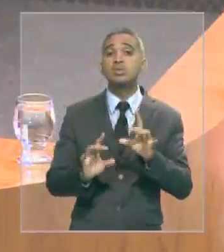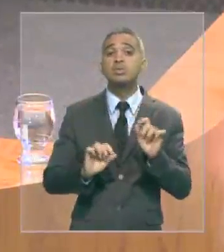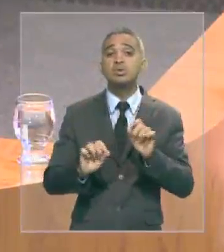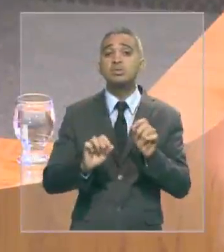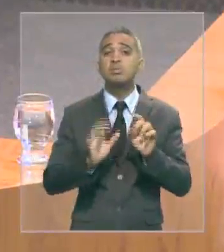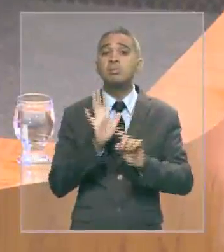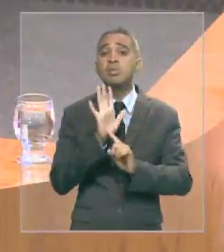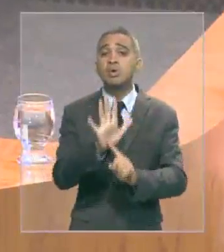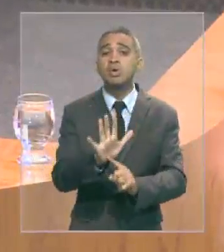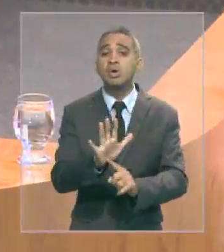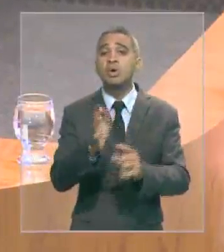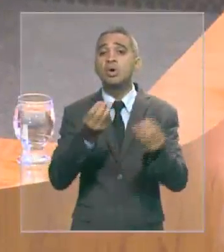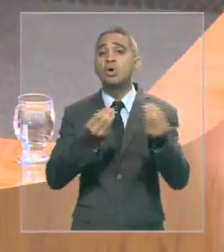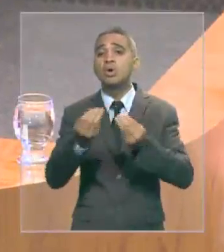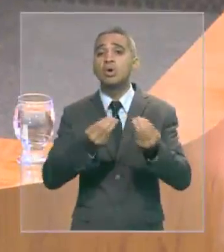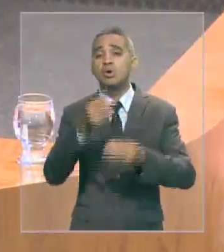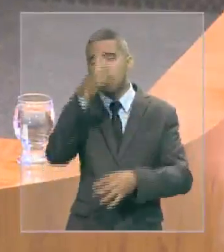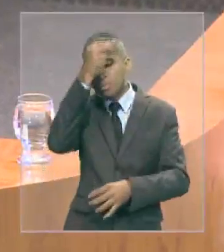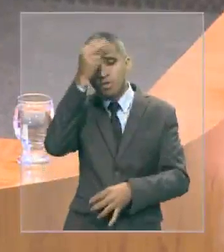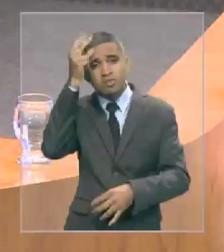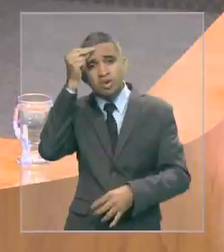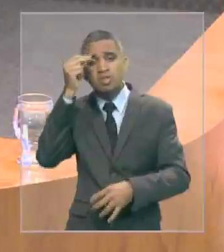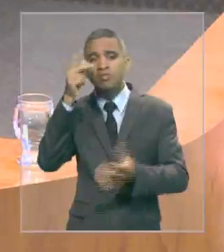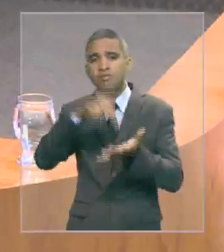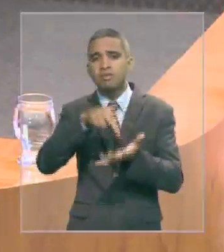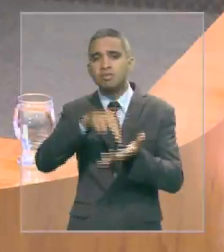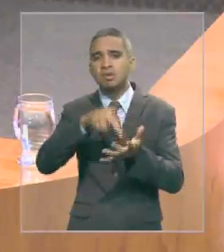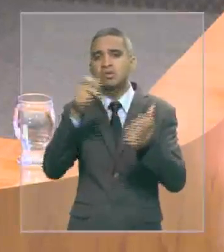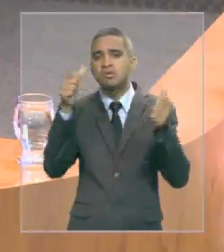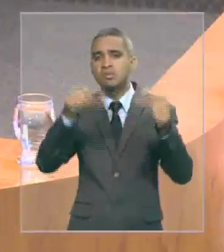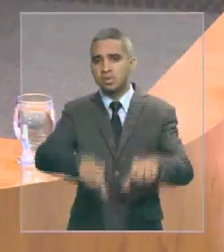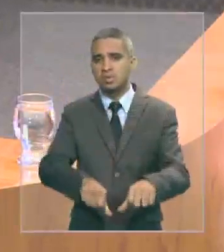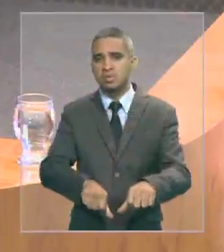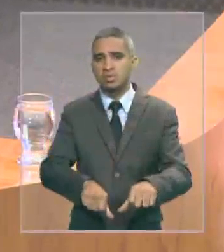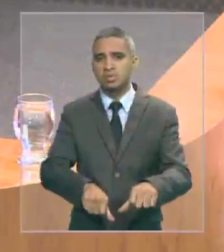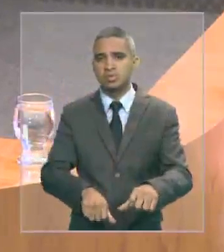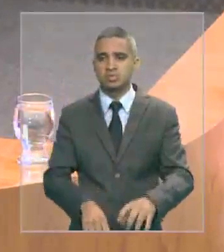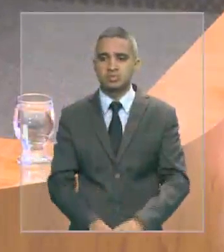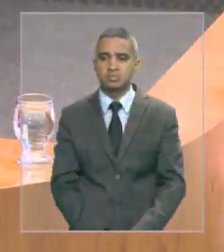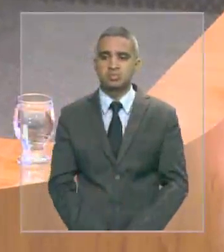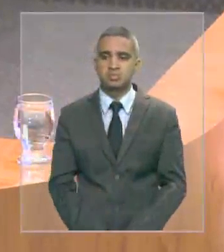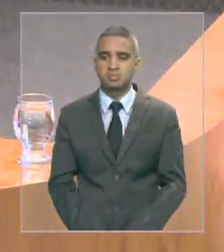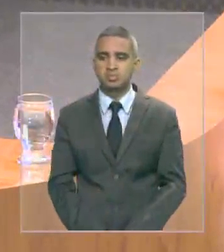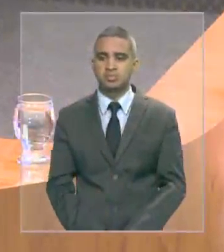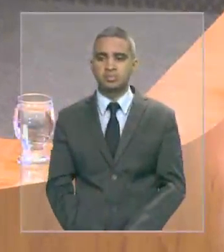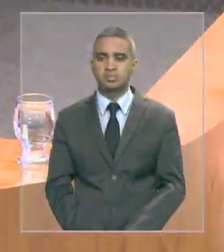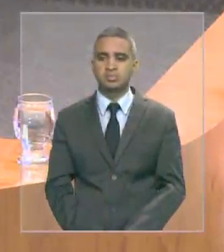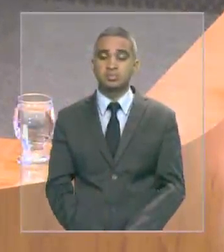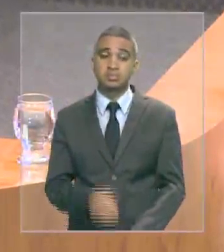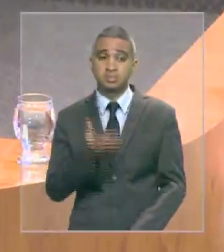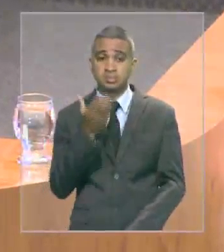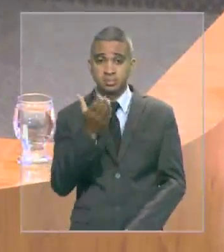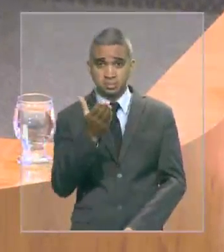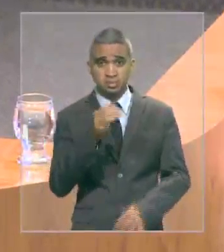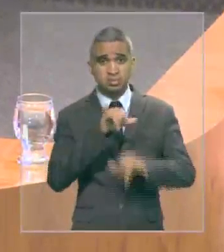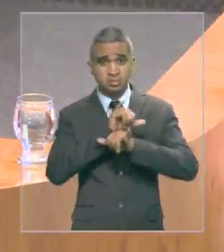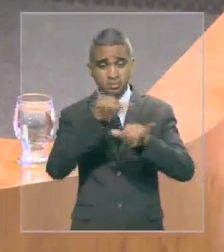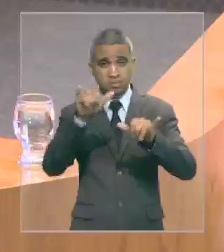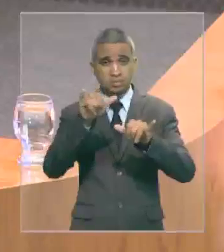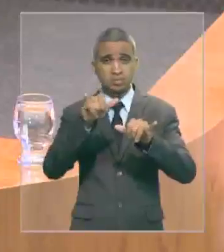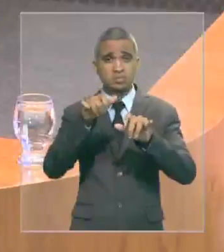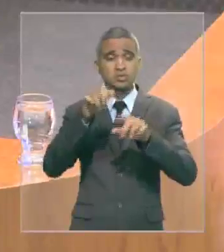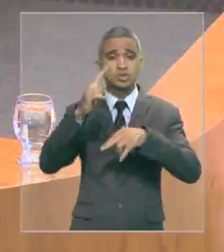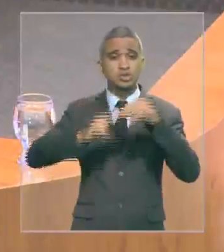administração da Prefeitura de São Luís de todos os tempos. E eu vou me ater a isso. Vossa Excelência anunciou em junho do ano